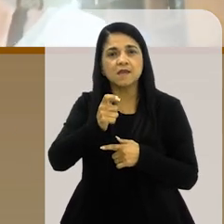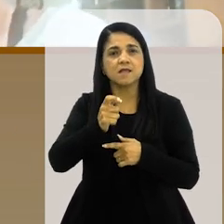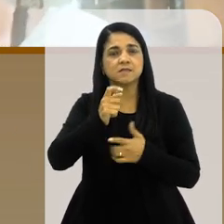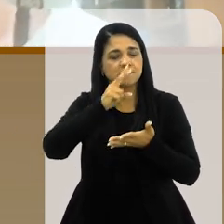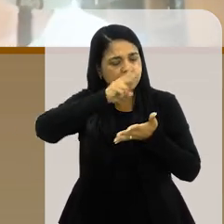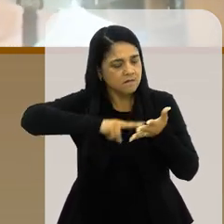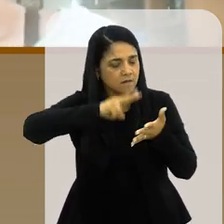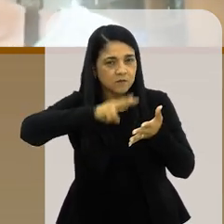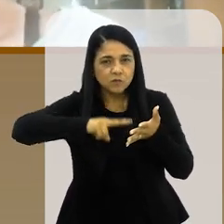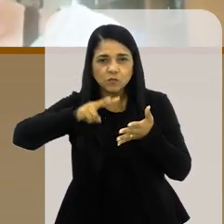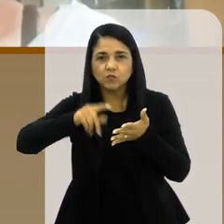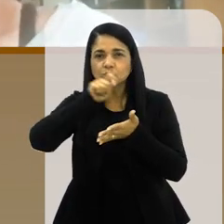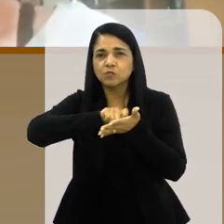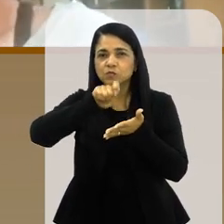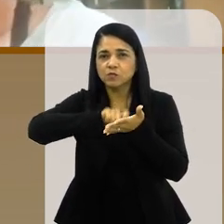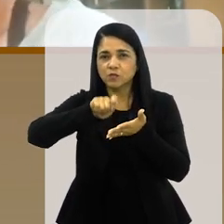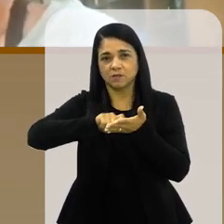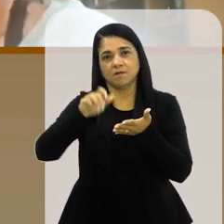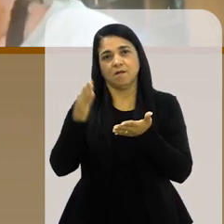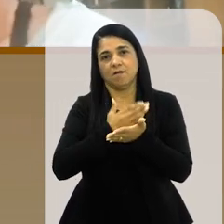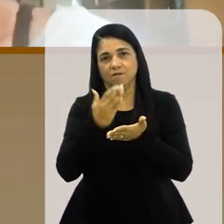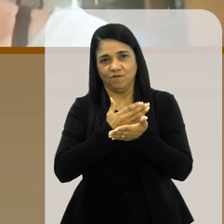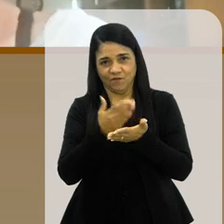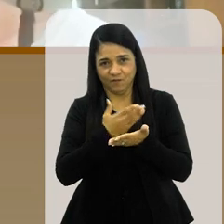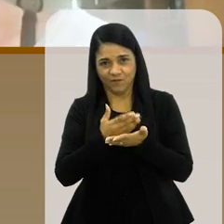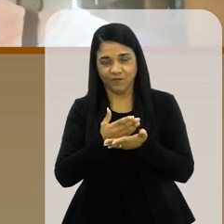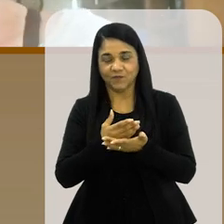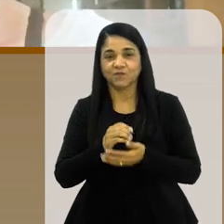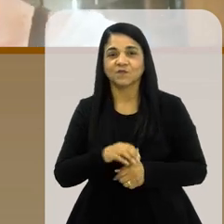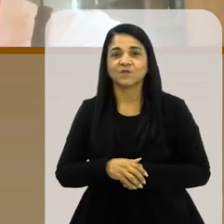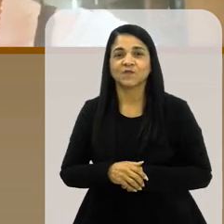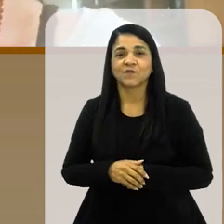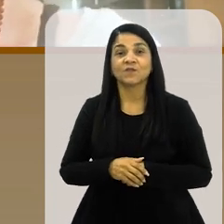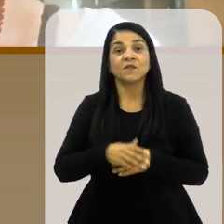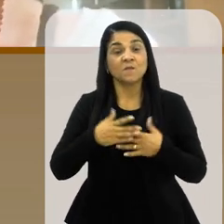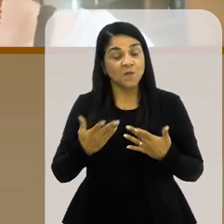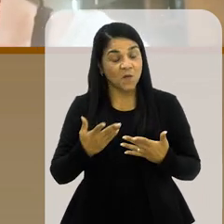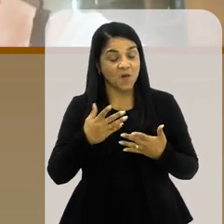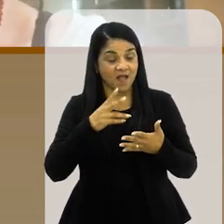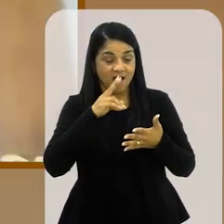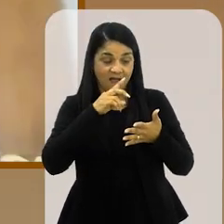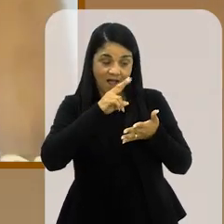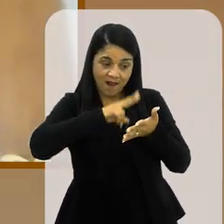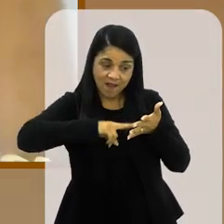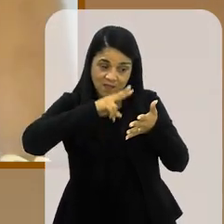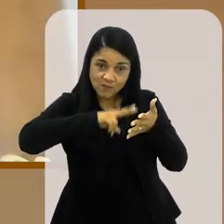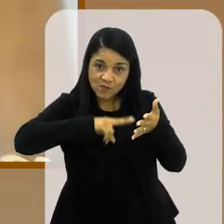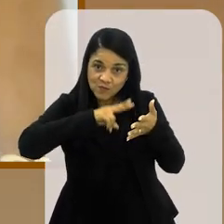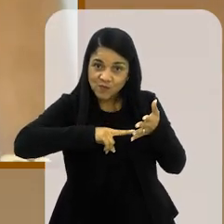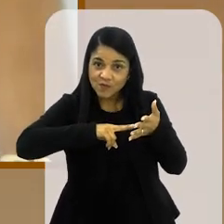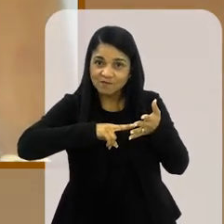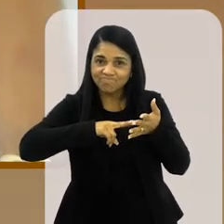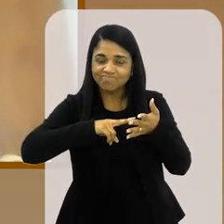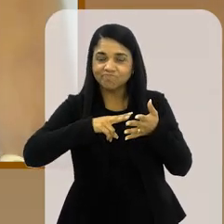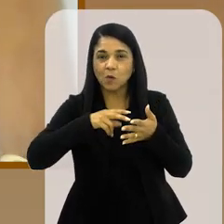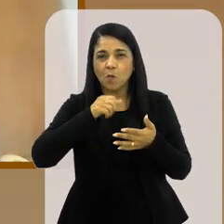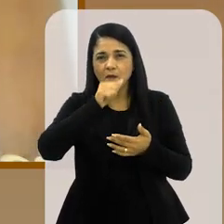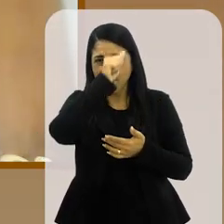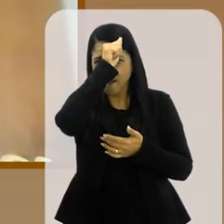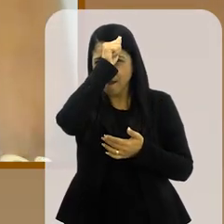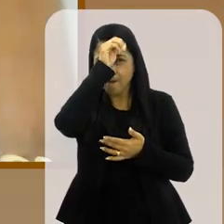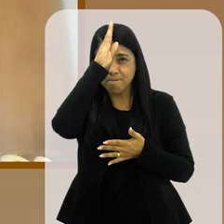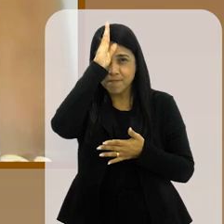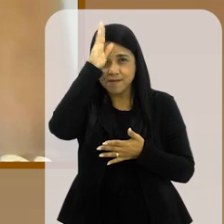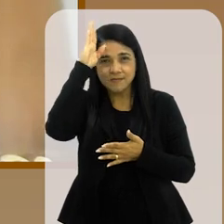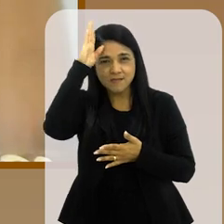pela escrita dos livros? Bom, pela leitura, assim que eu me alfabetizei, eu já virei